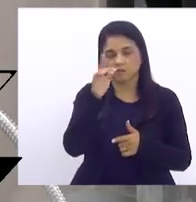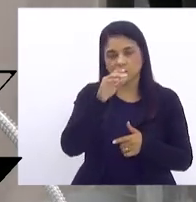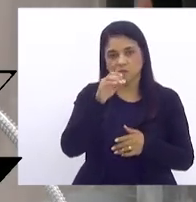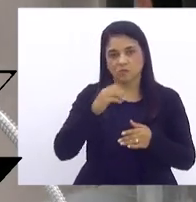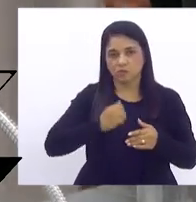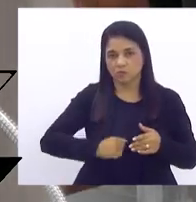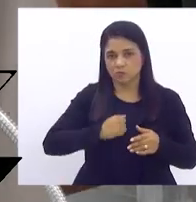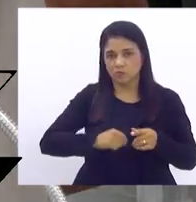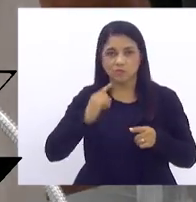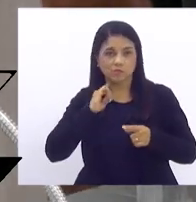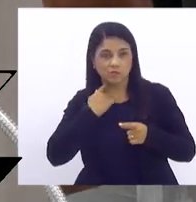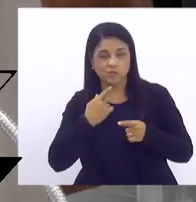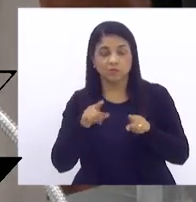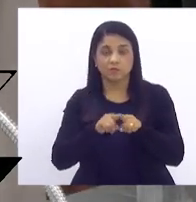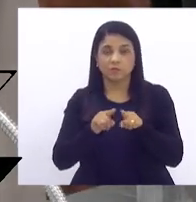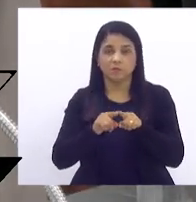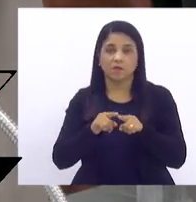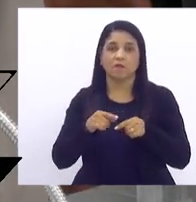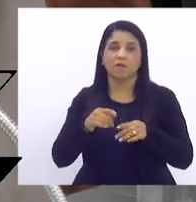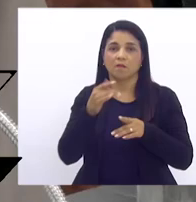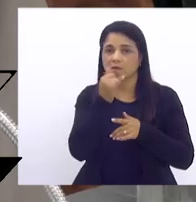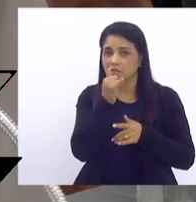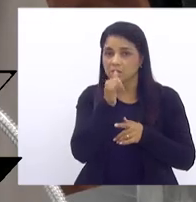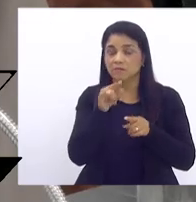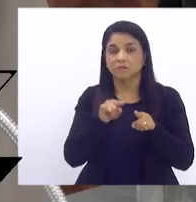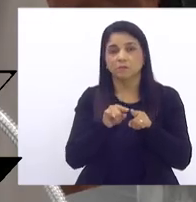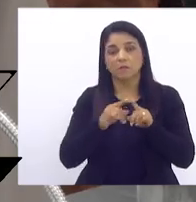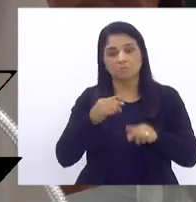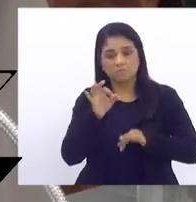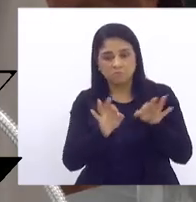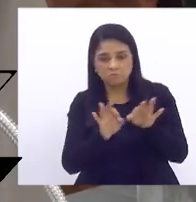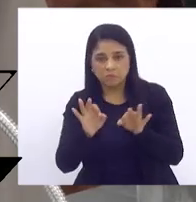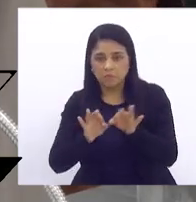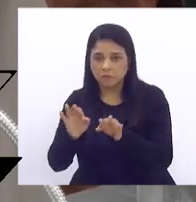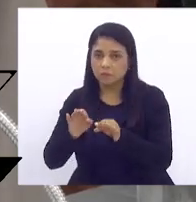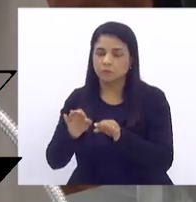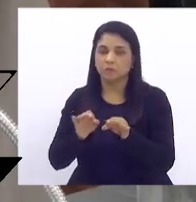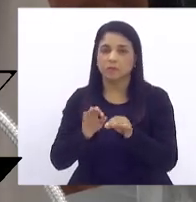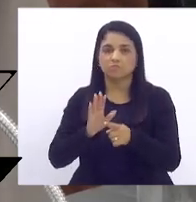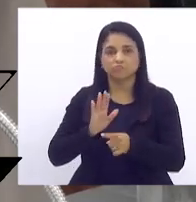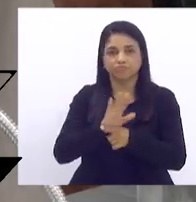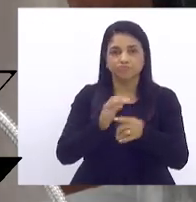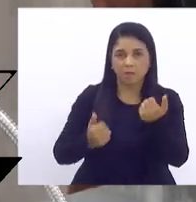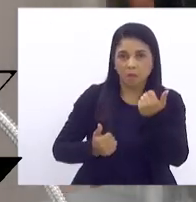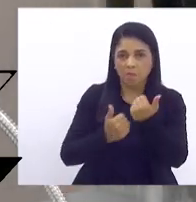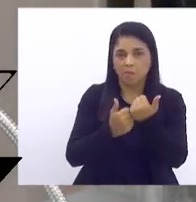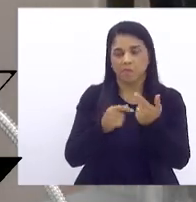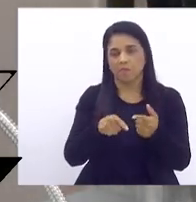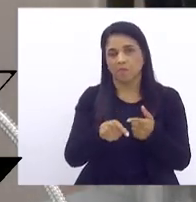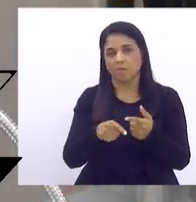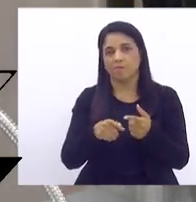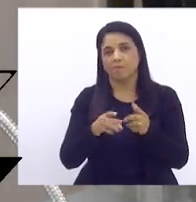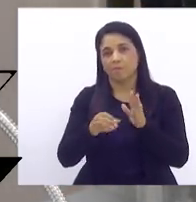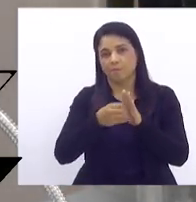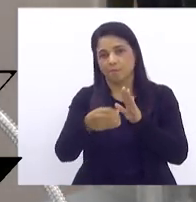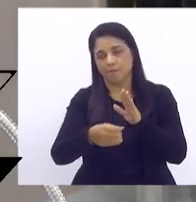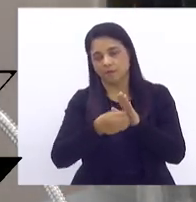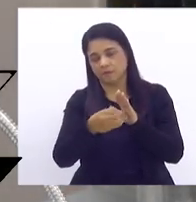desastre natural e obriga a elaboração de plano de contingência. para parecer.